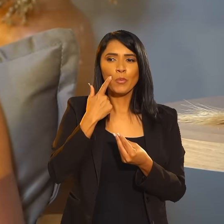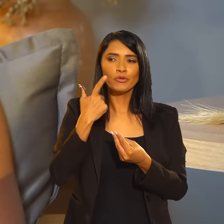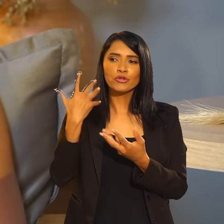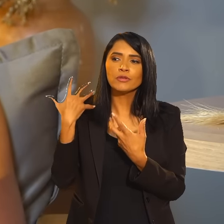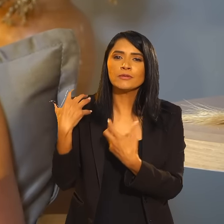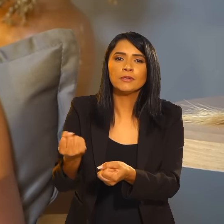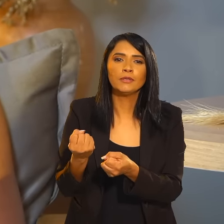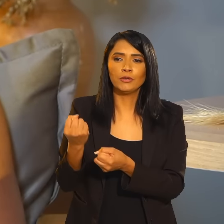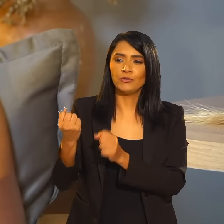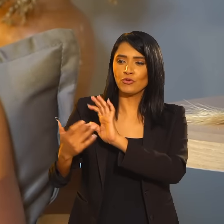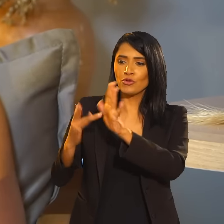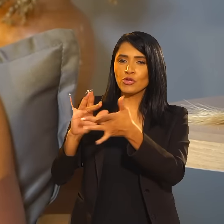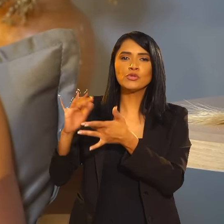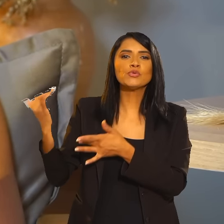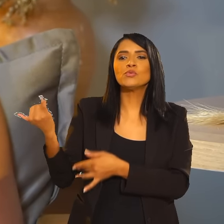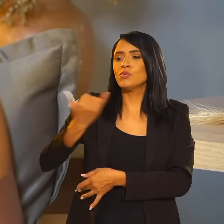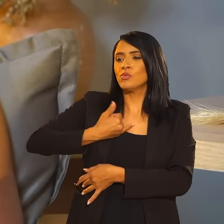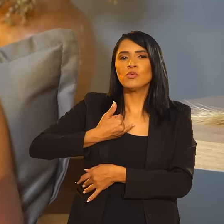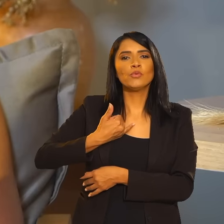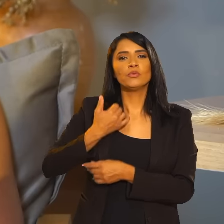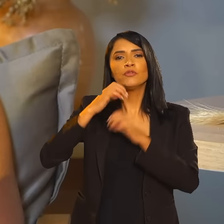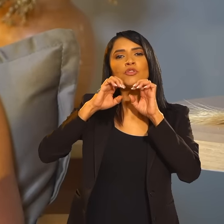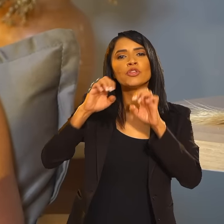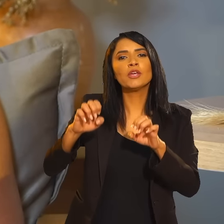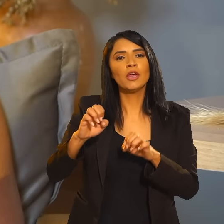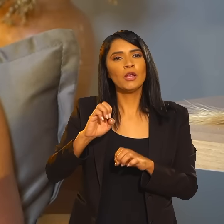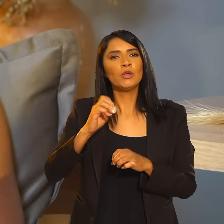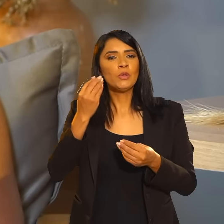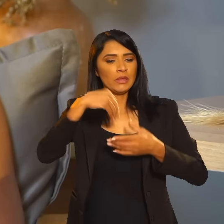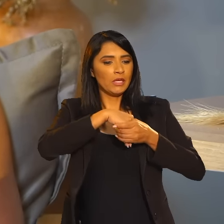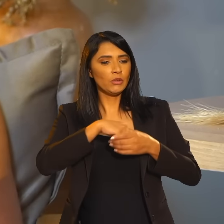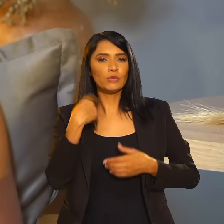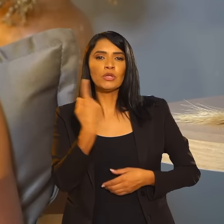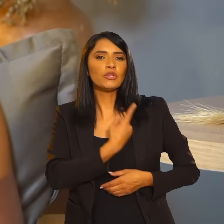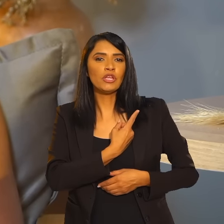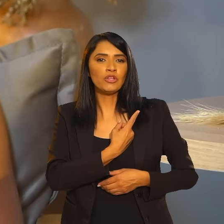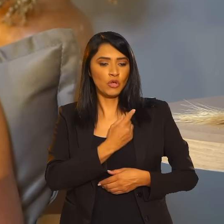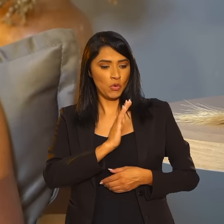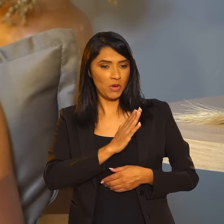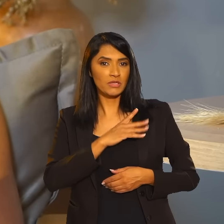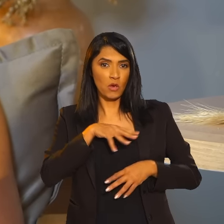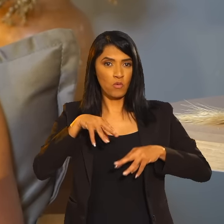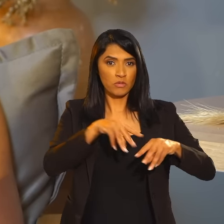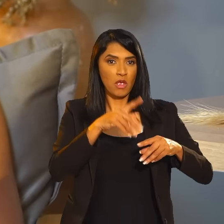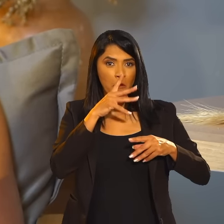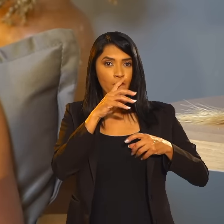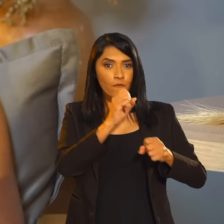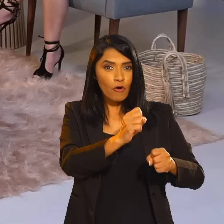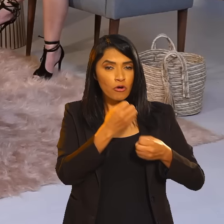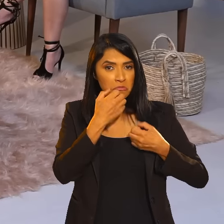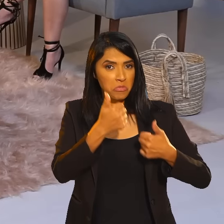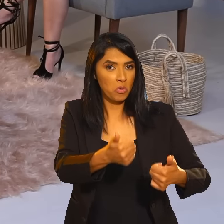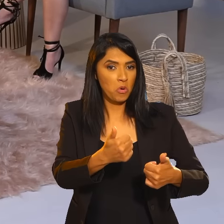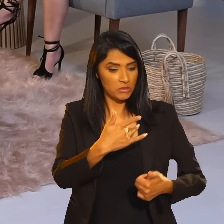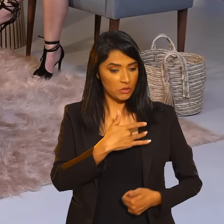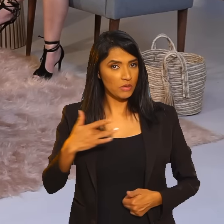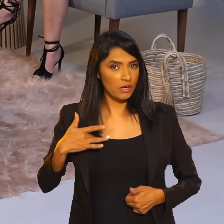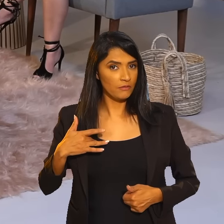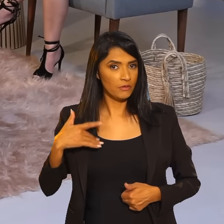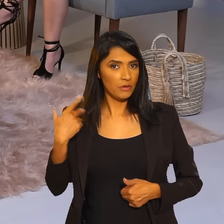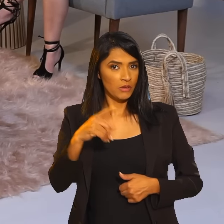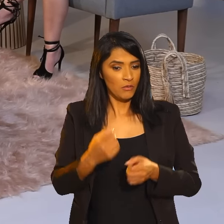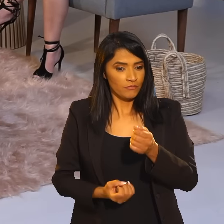está aceitando a palavra de Jesus, como que a gente está cultivando o nosso coração. Ele é terra fértil para Jesus? Estamos produzindo frutos,